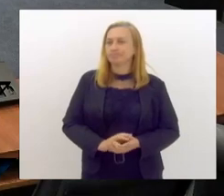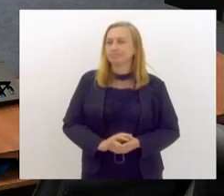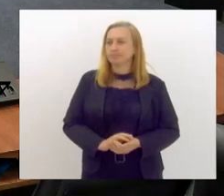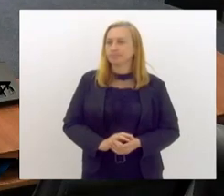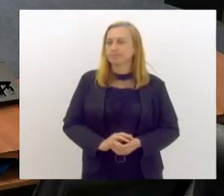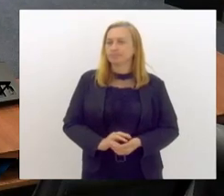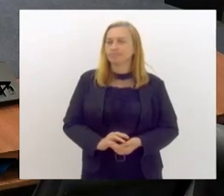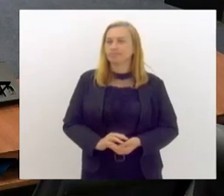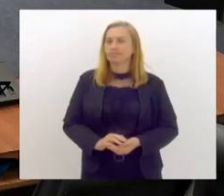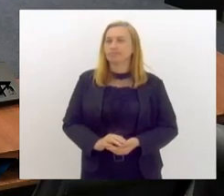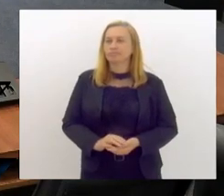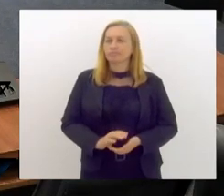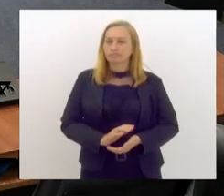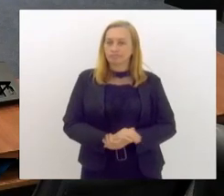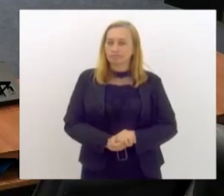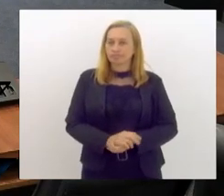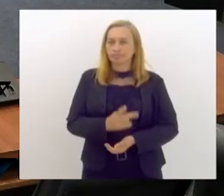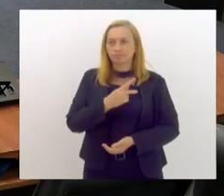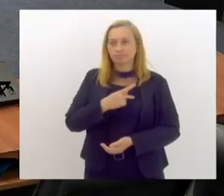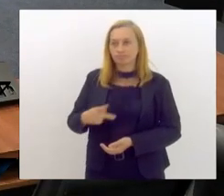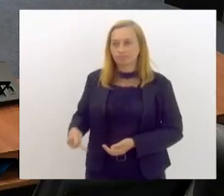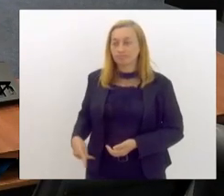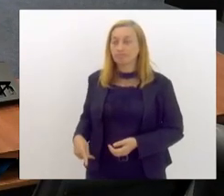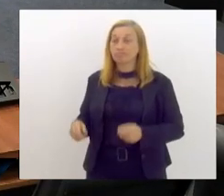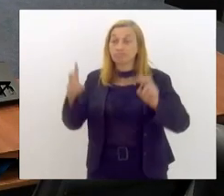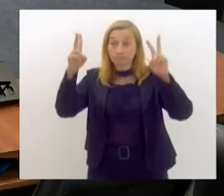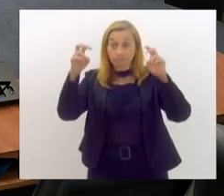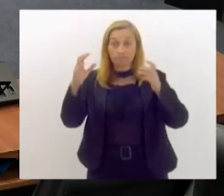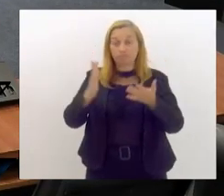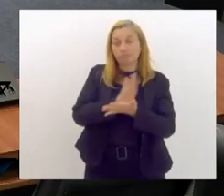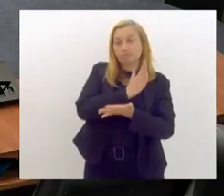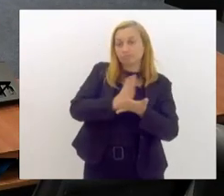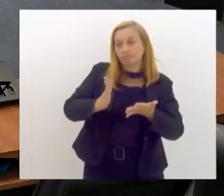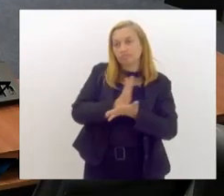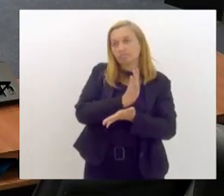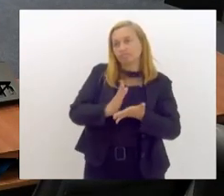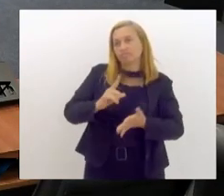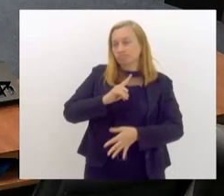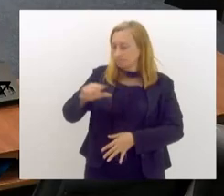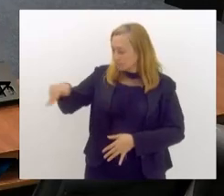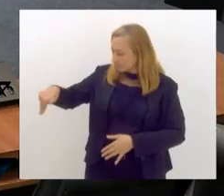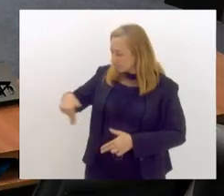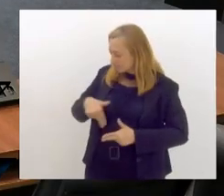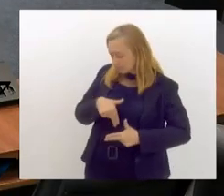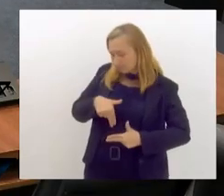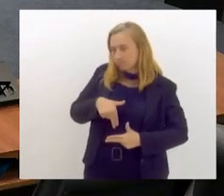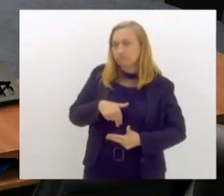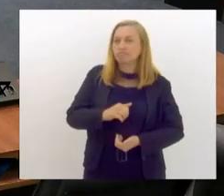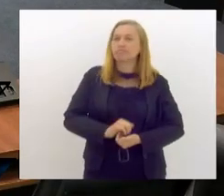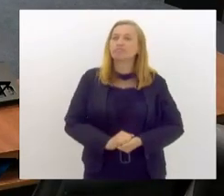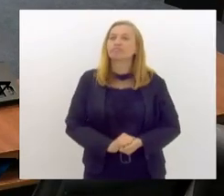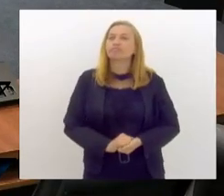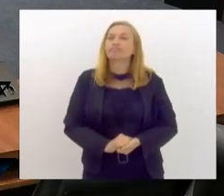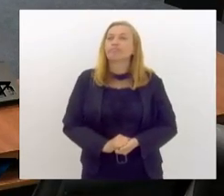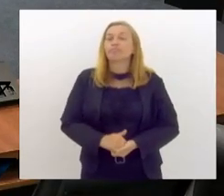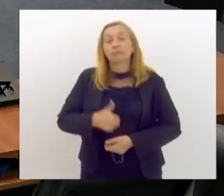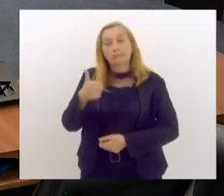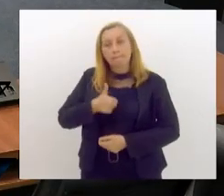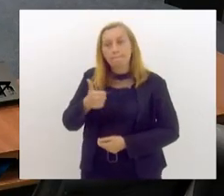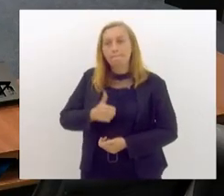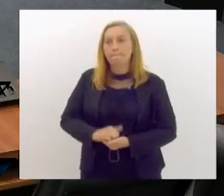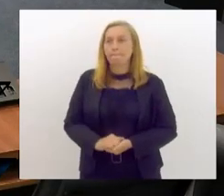Obrigado, presidente. Eu tenho alguns temas que me trazem a essa tribuna. O primeiro